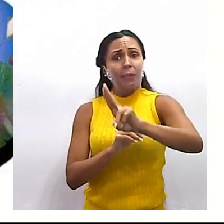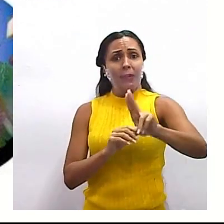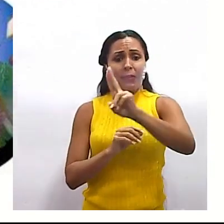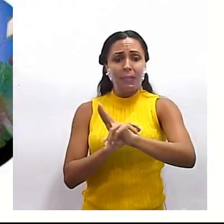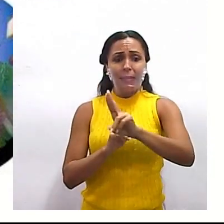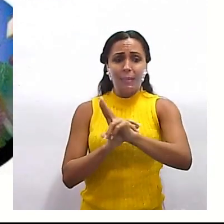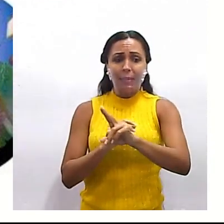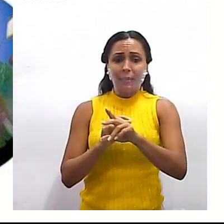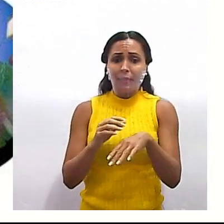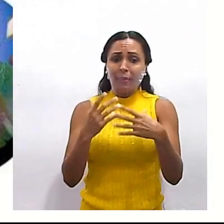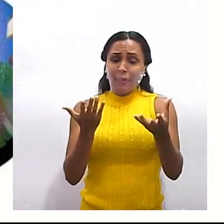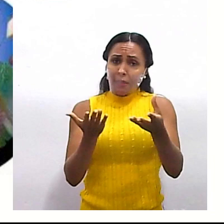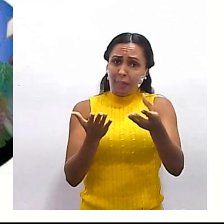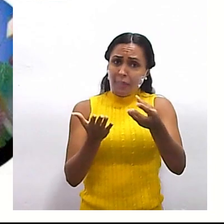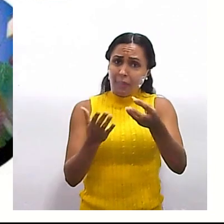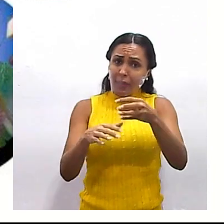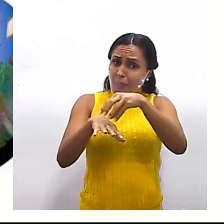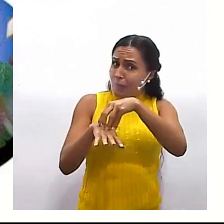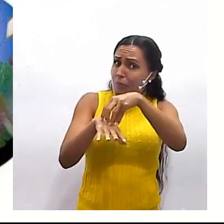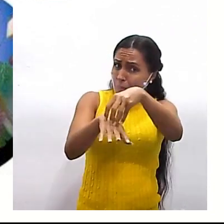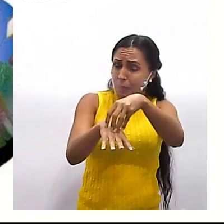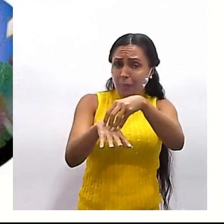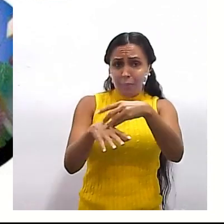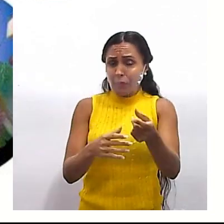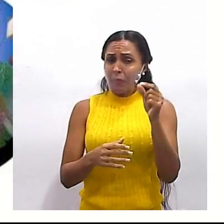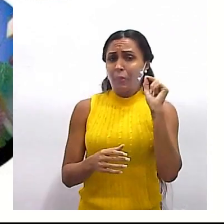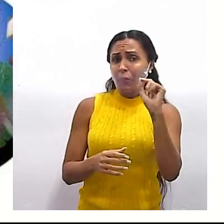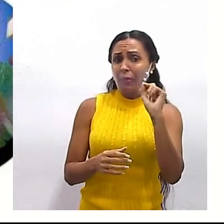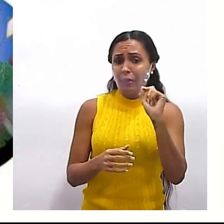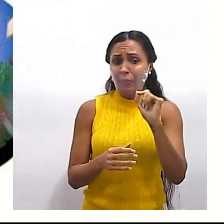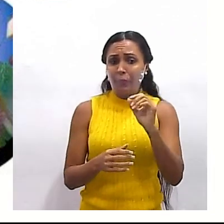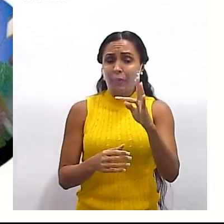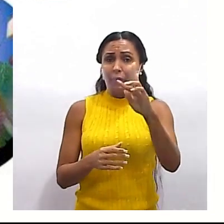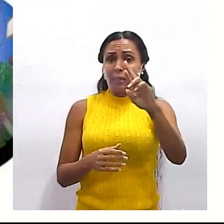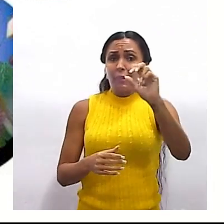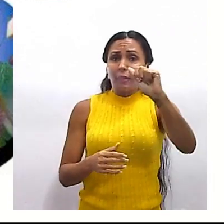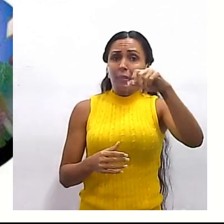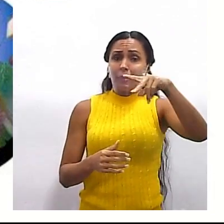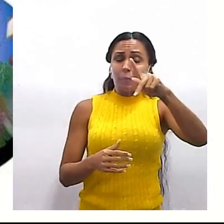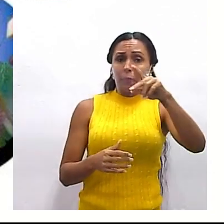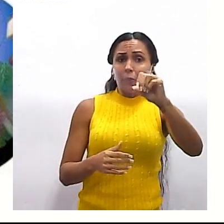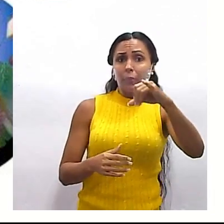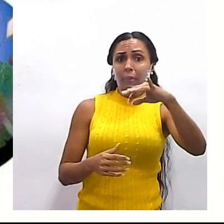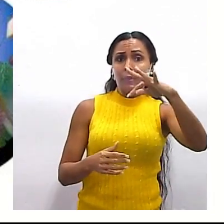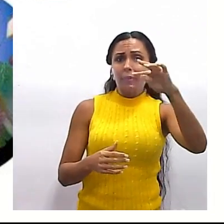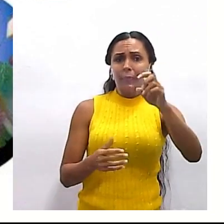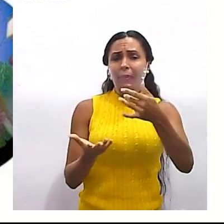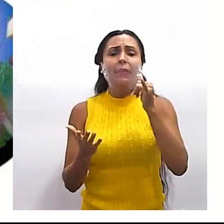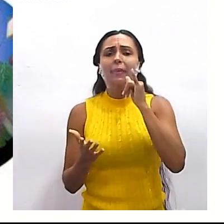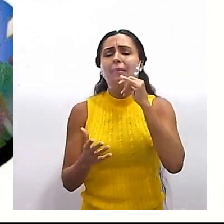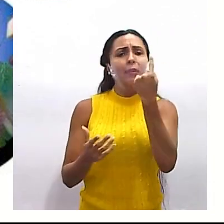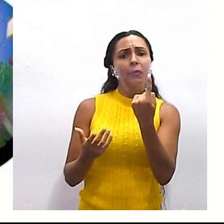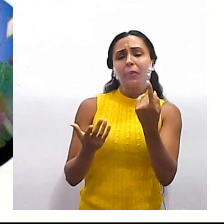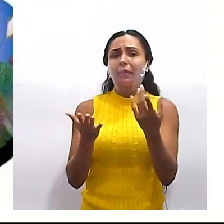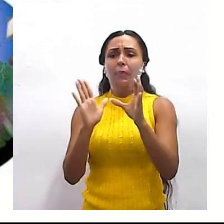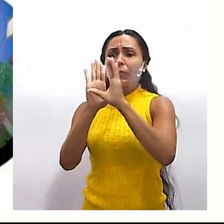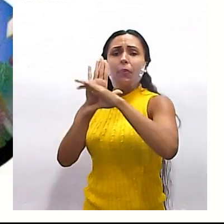transpoints e redespacho. O que poderia ser essa palavra transpoints? O que é que a gente pode dar um exemplo,